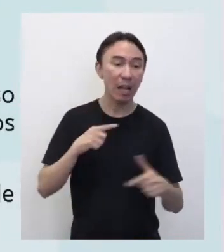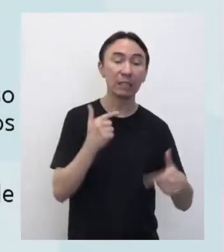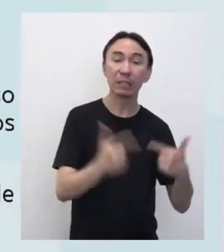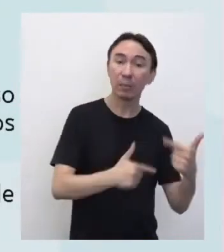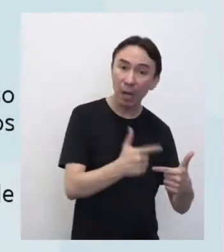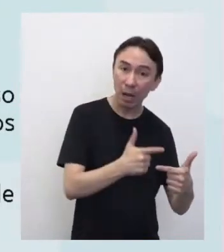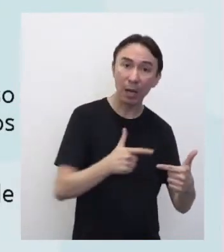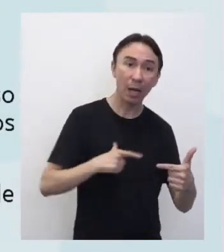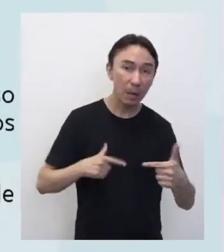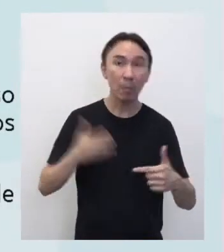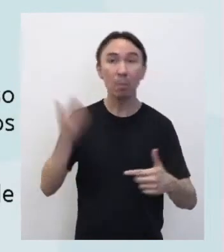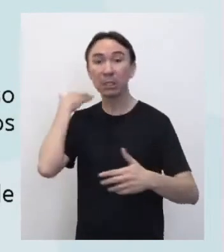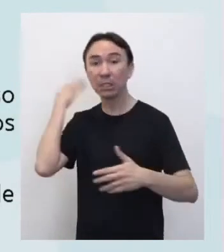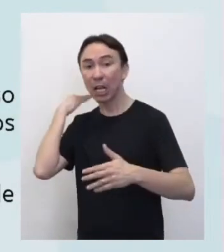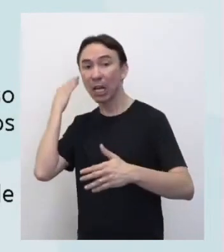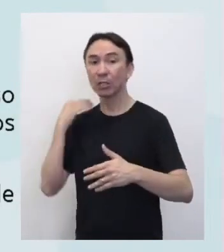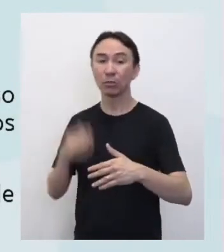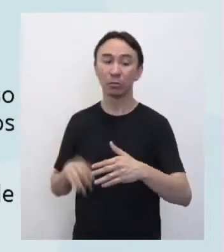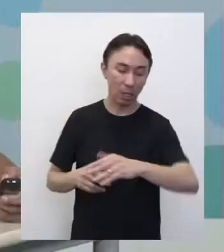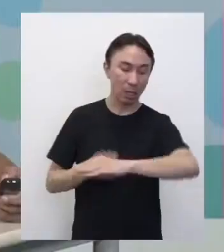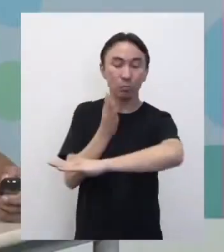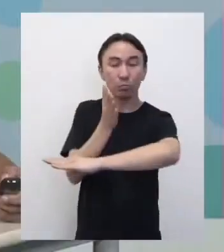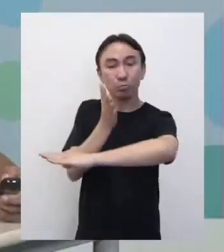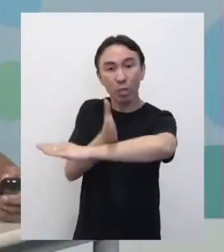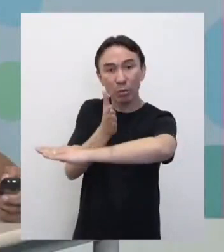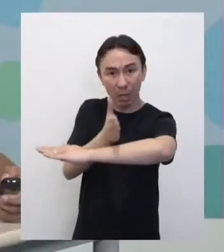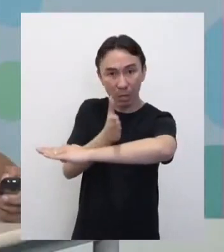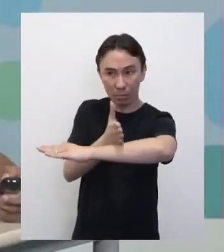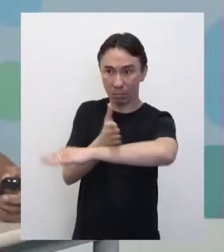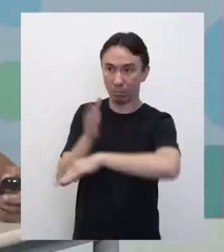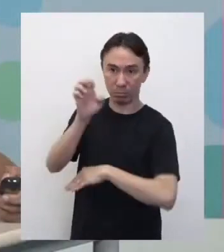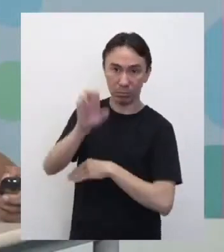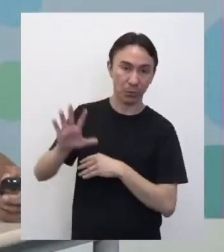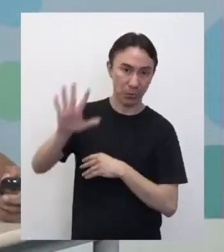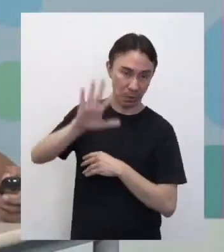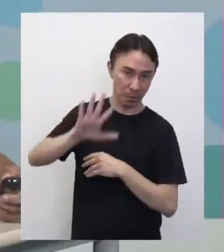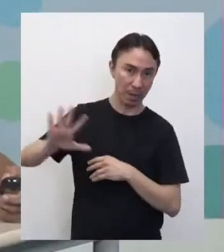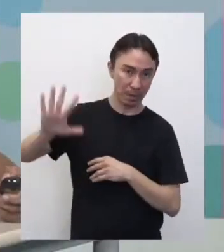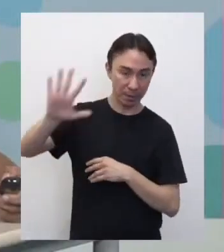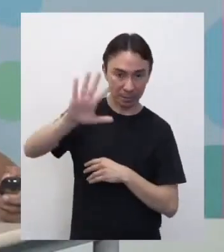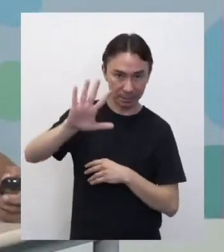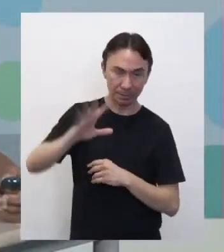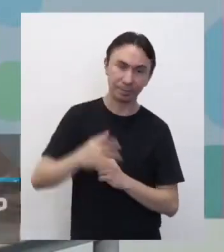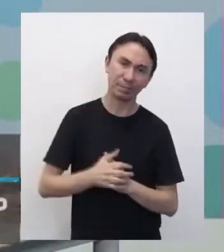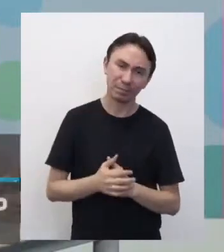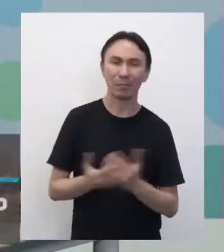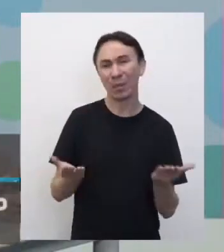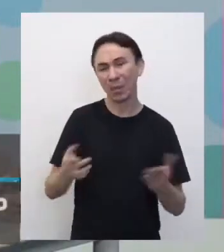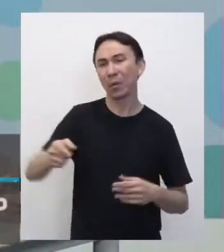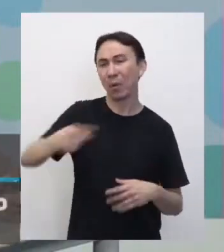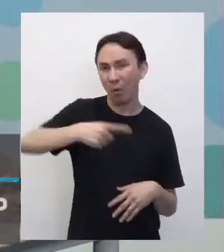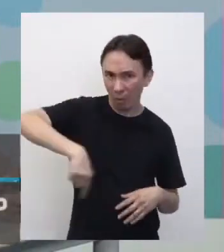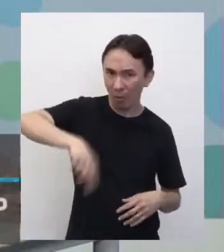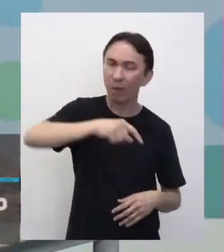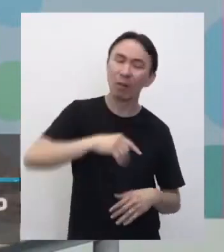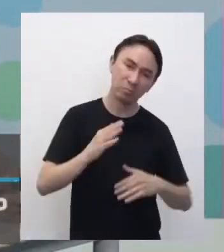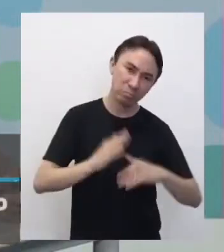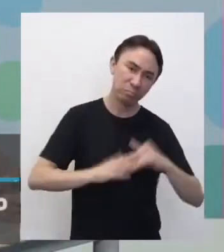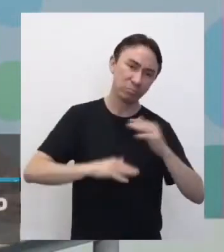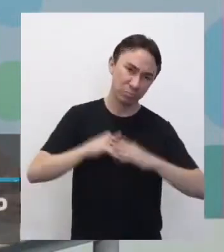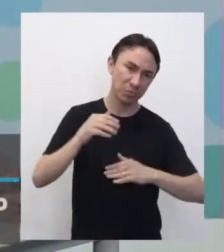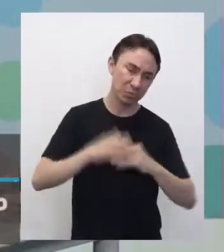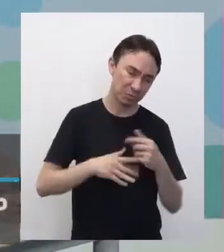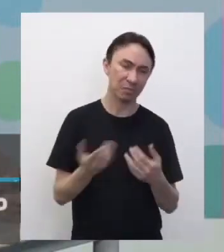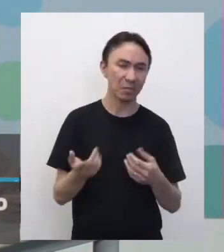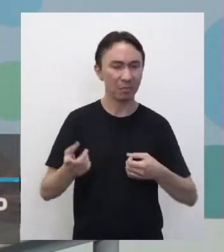Média europeia. Então, sendo assim, uma habilidade que a gente está retomando, nada melhor do que